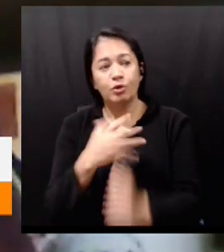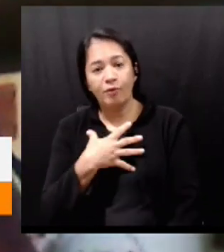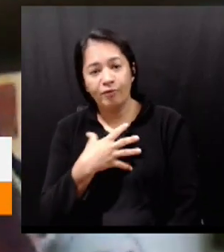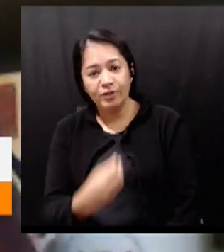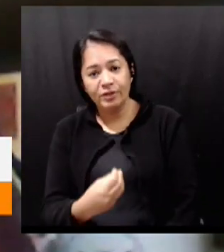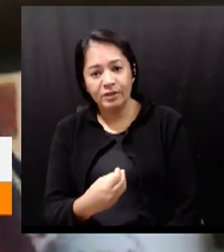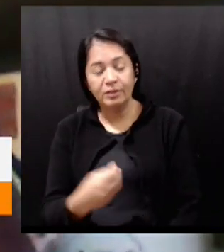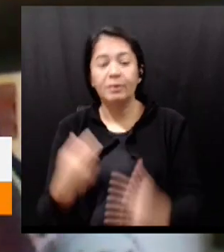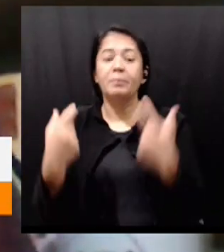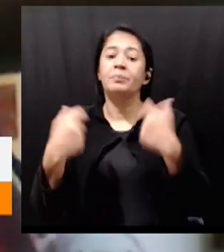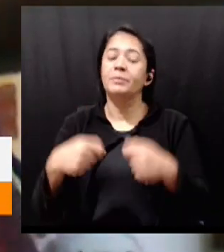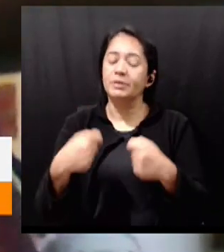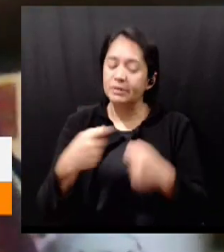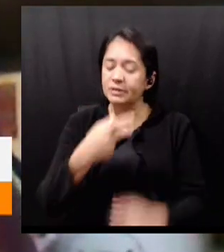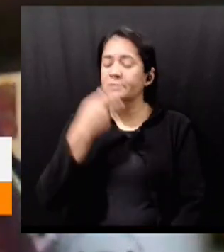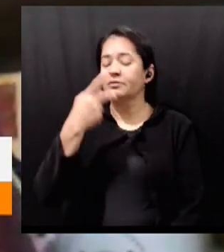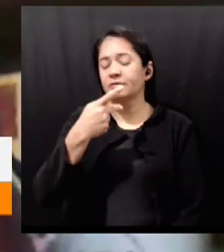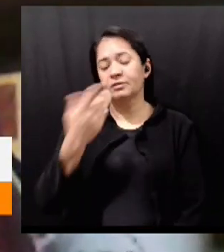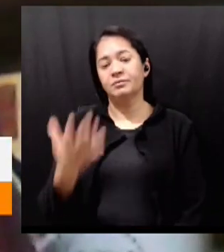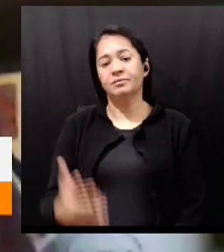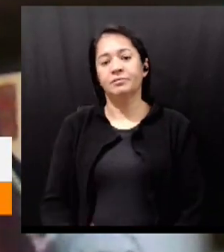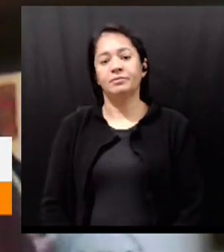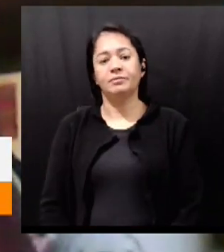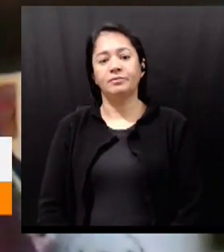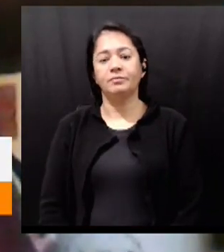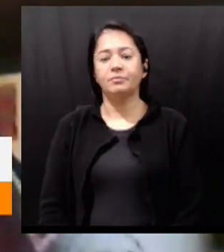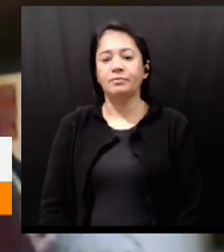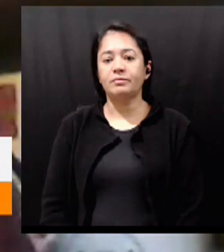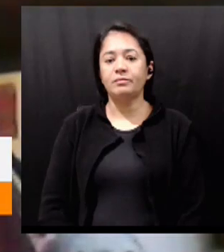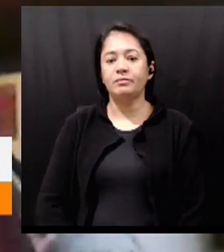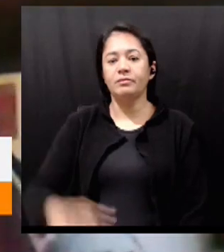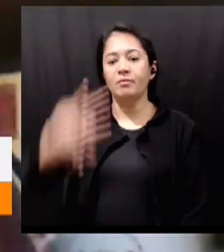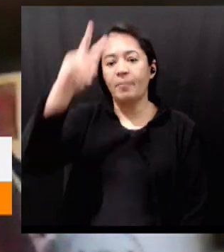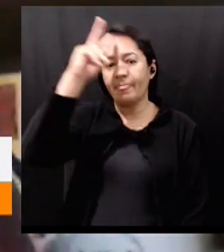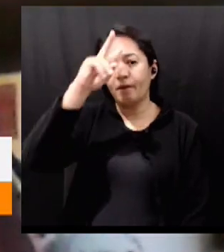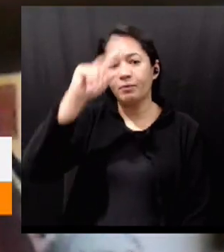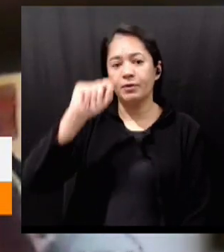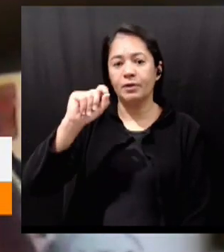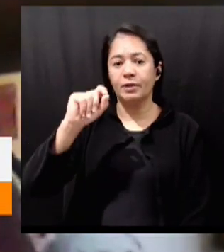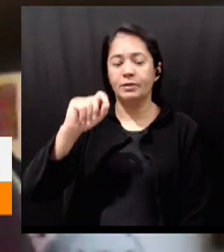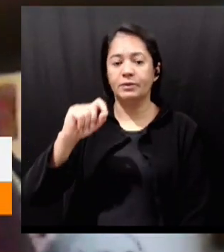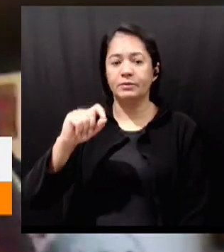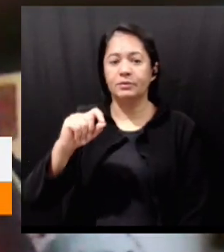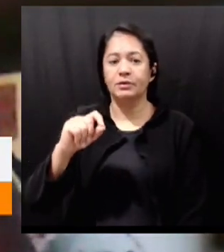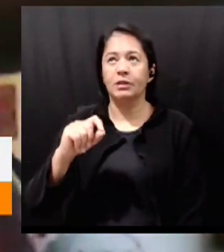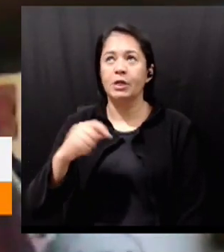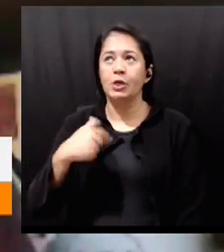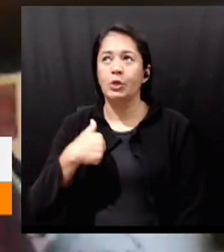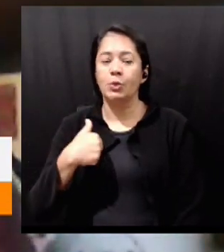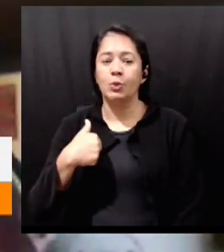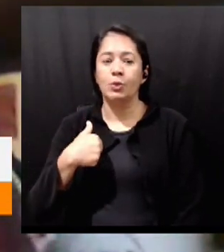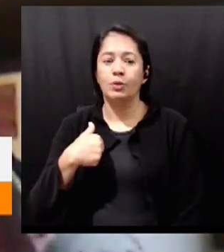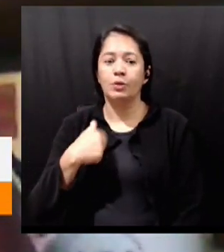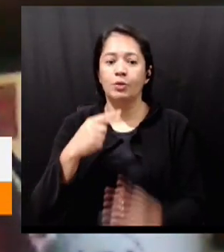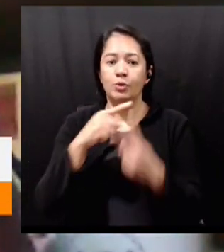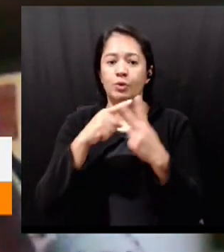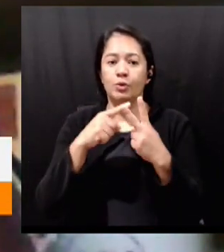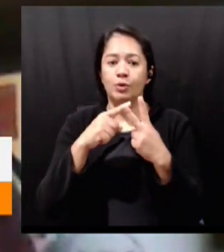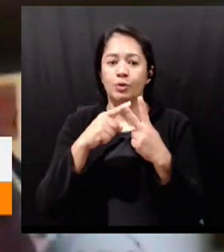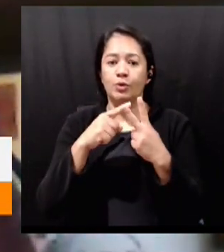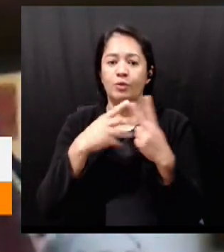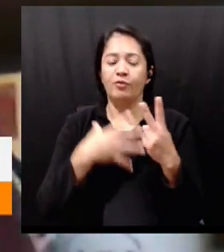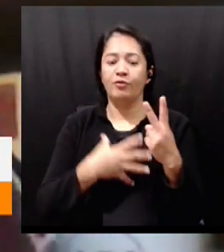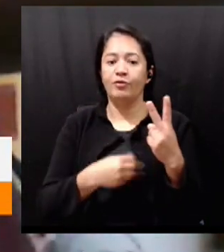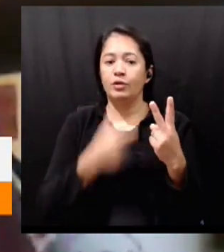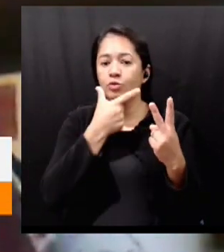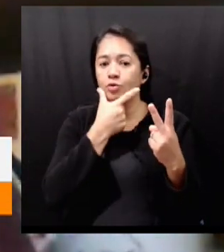se fale. Eu lembro que quando os meus filhos, eu sou mãe de 2 meninos e uma menina. Já